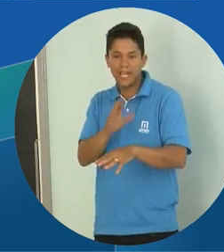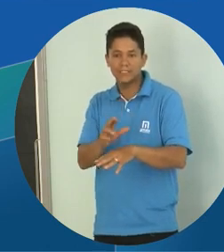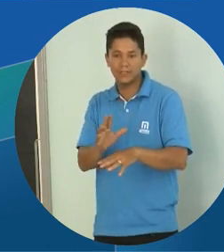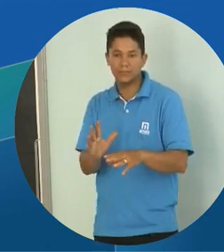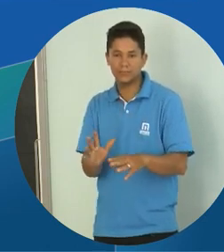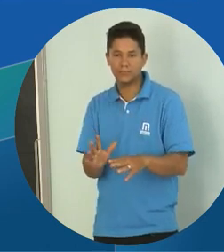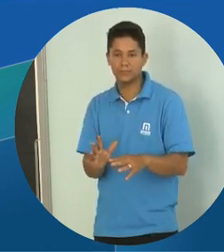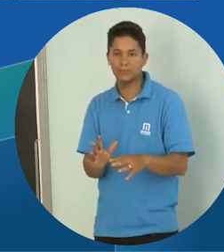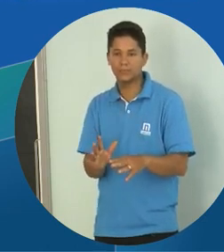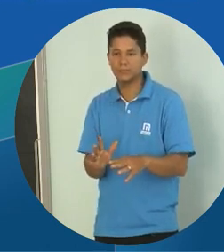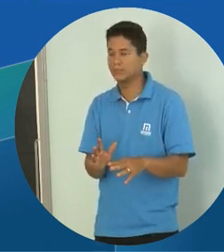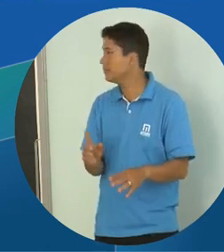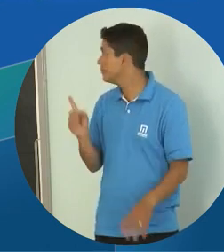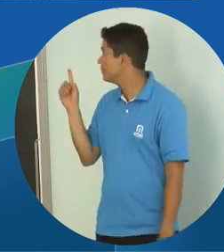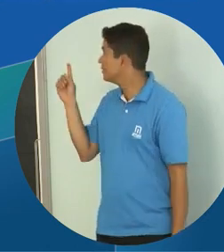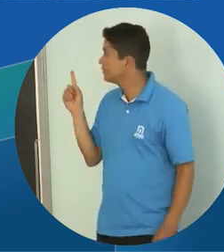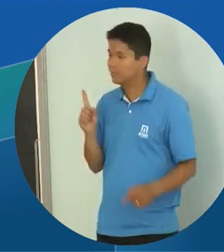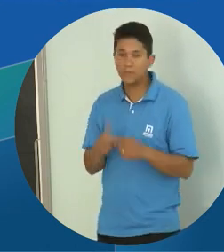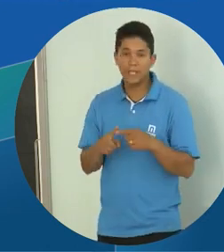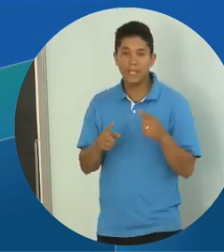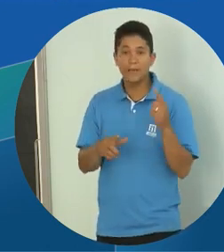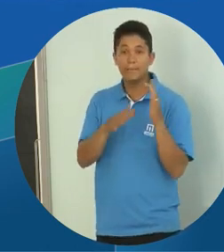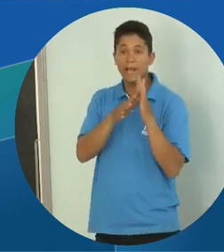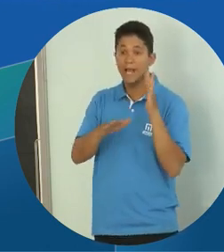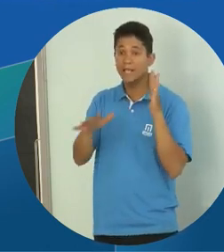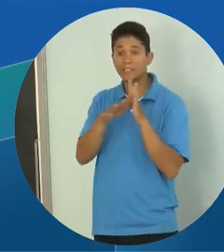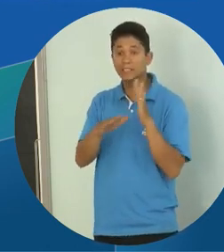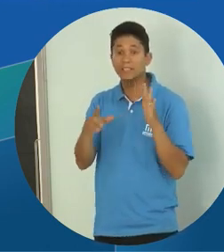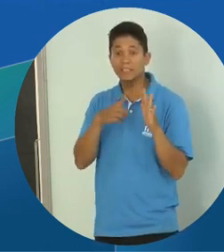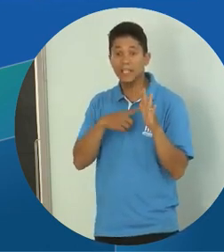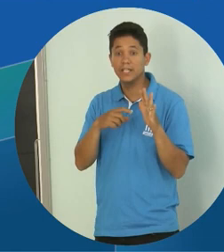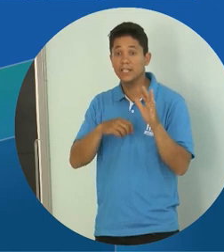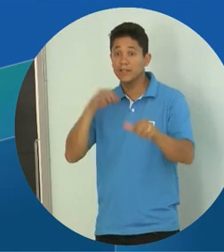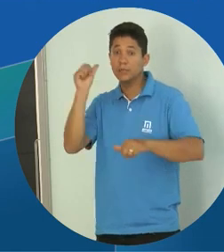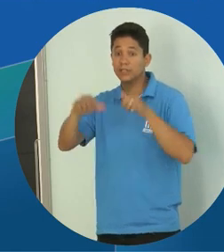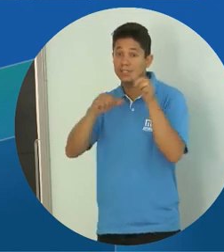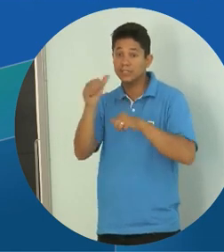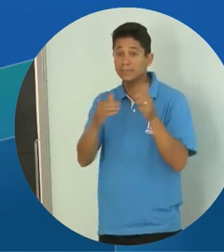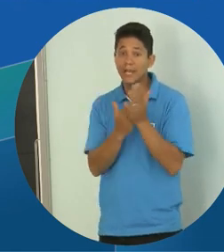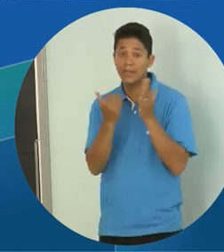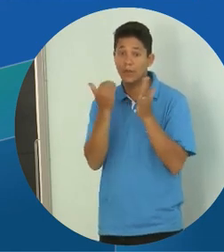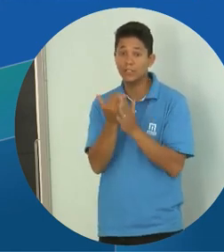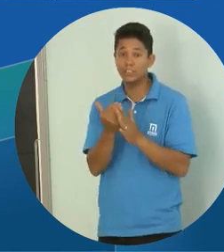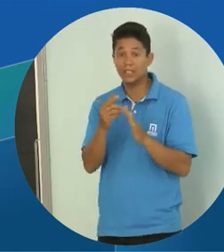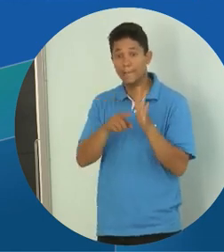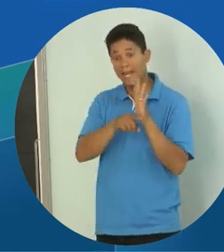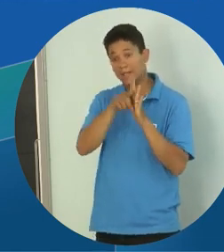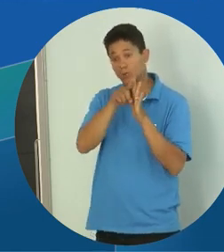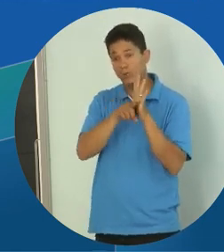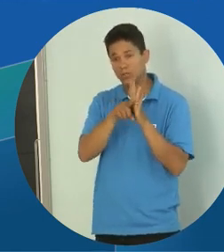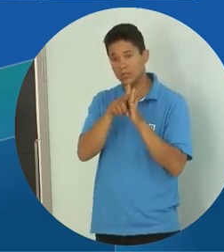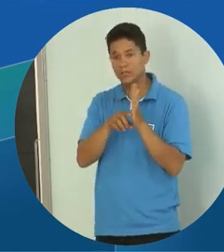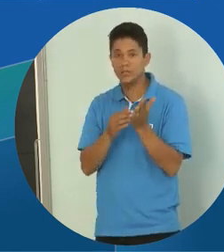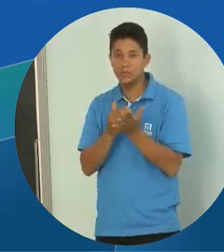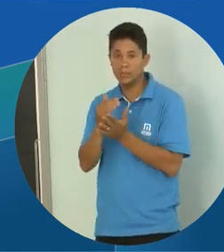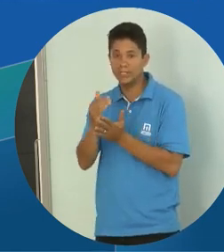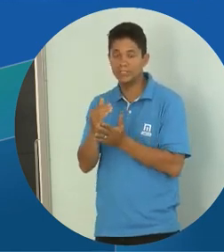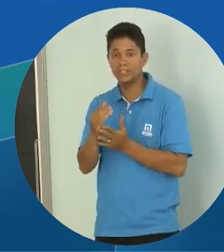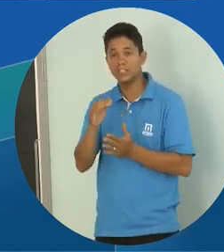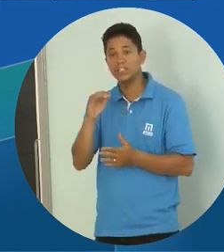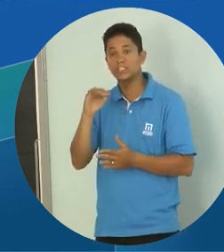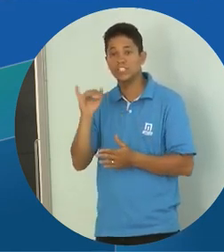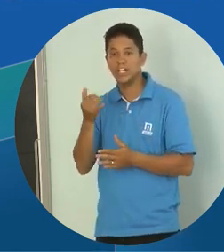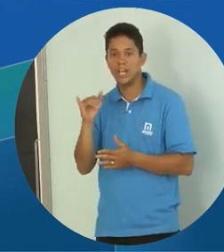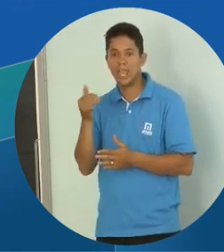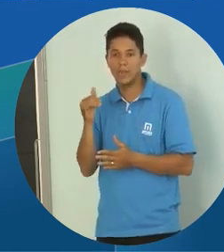com tendências a ter intempéries maiores de temperatura. E aqui, na época que a gente fez o teste, era começo de janeiro. Então, assim, temperaturas bem altas para Belo